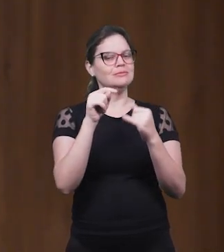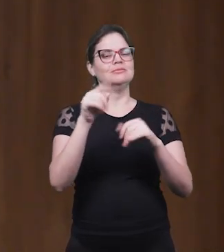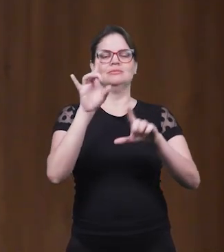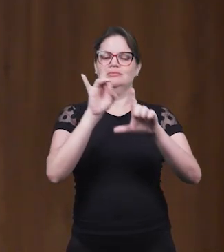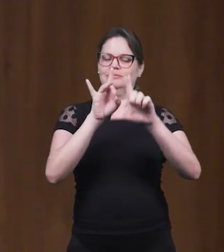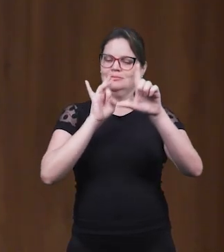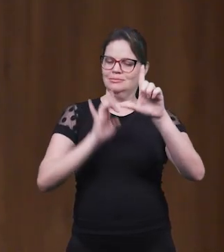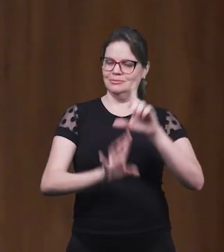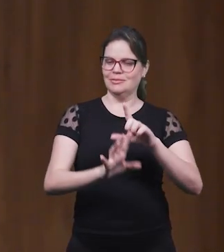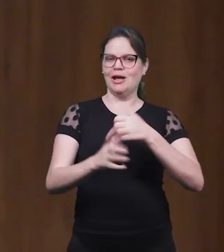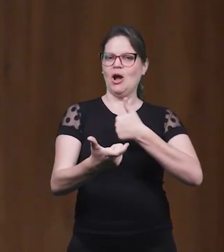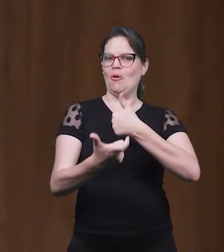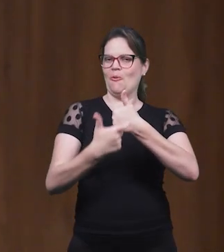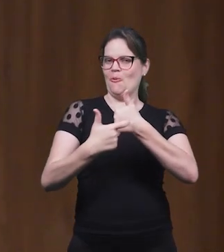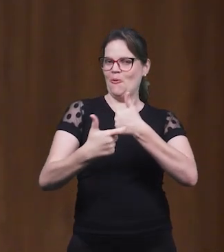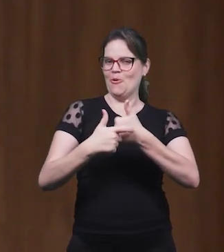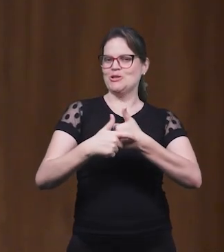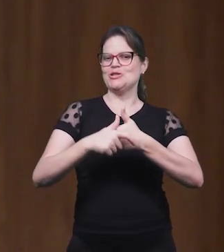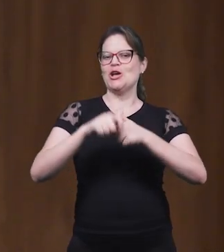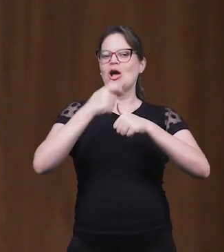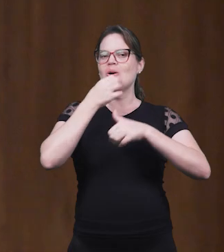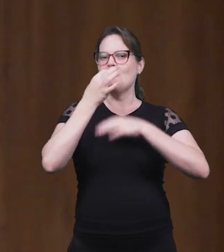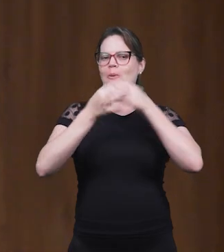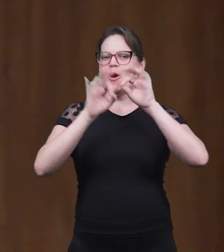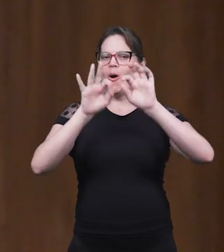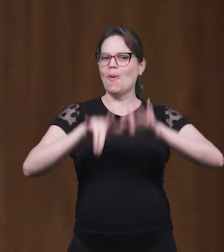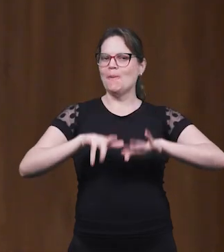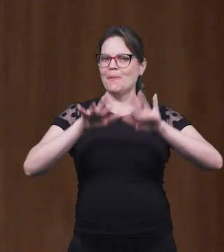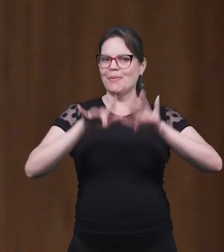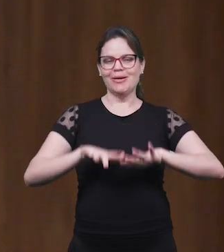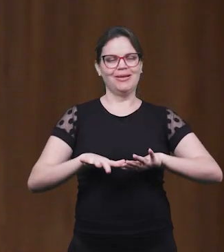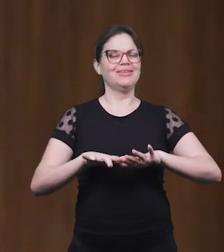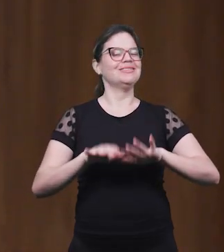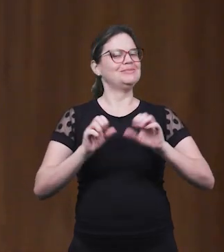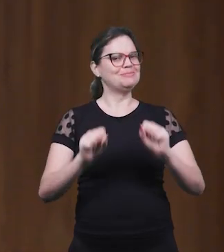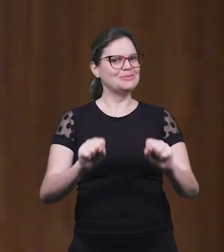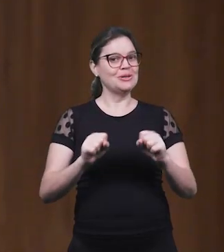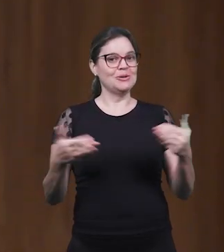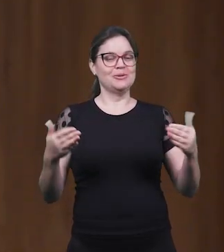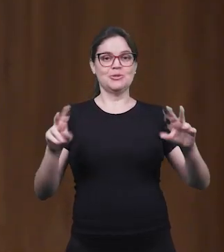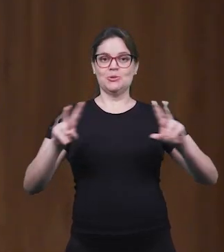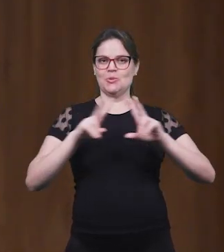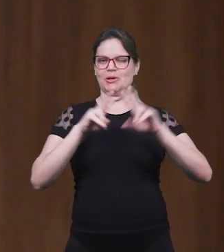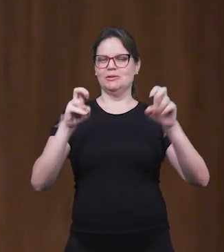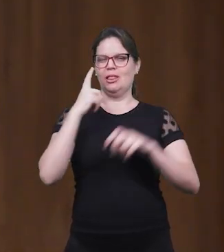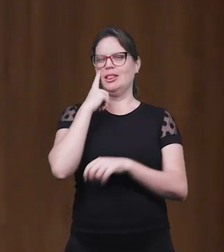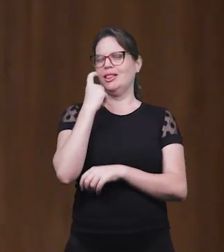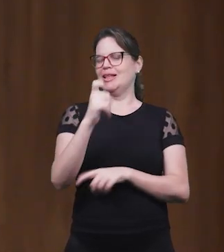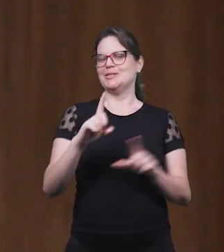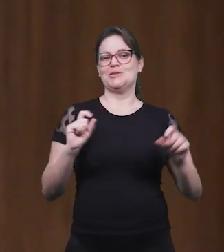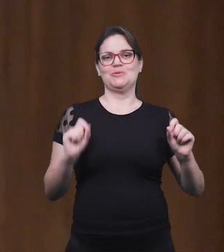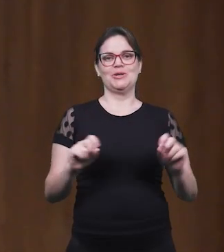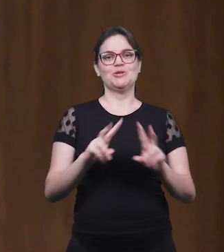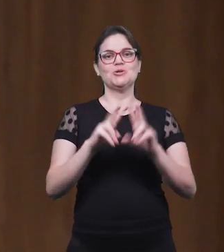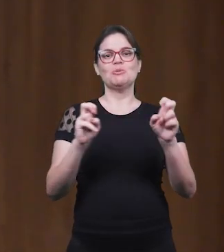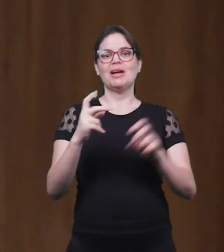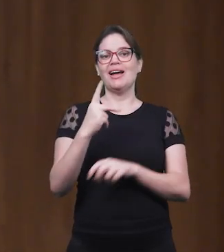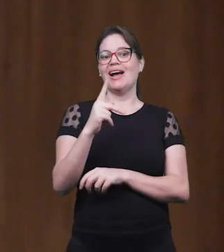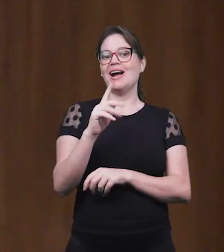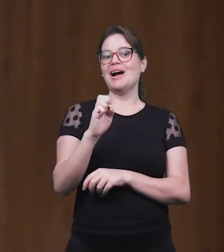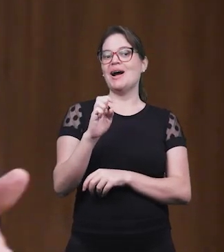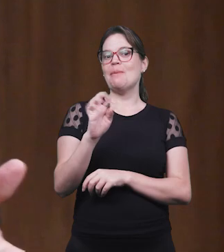lembre de curtir, comentar e compartilhar. Hoje o assunto é muito interessante. O nosso assunto hoje,